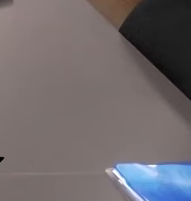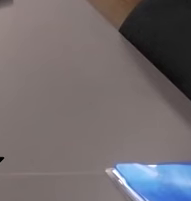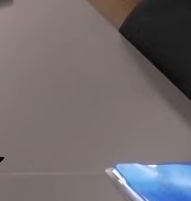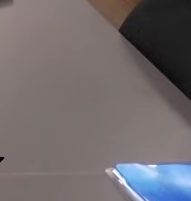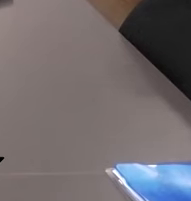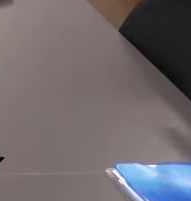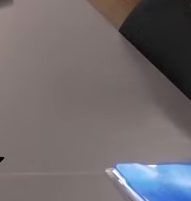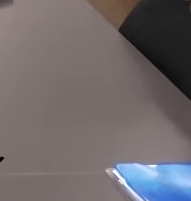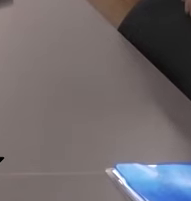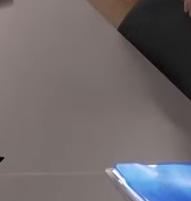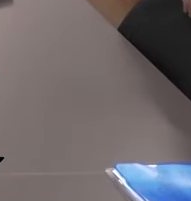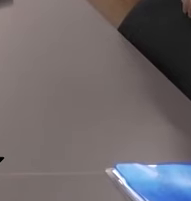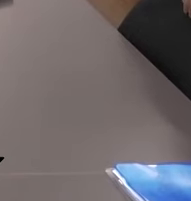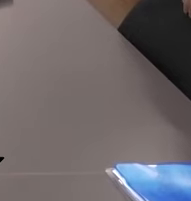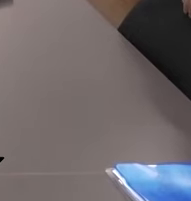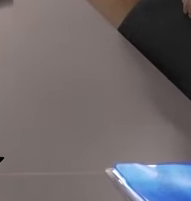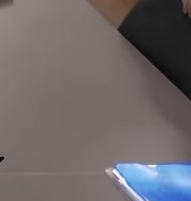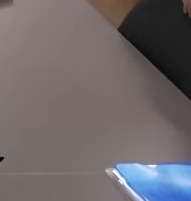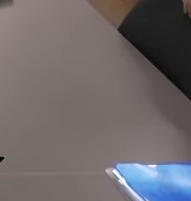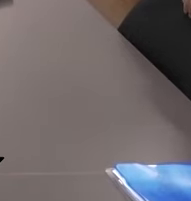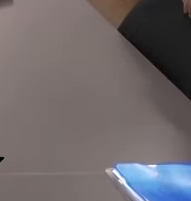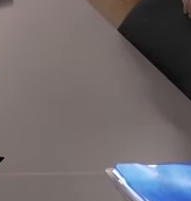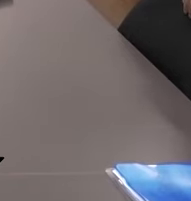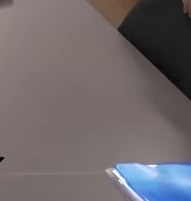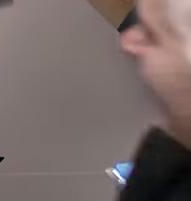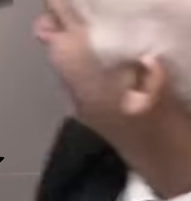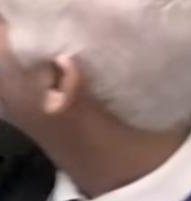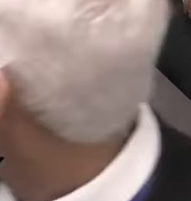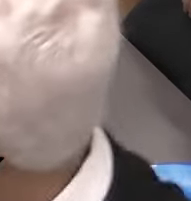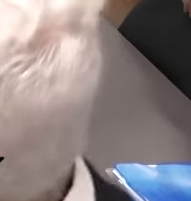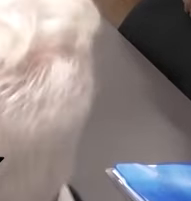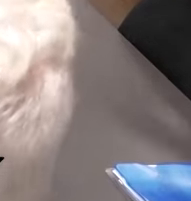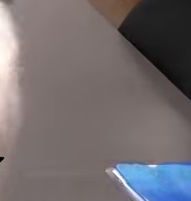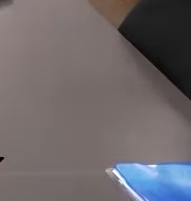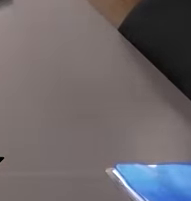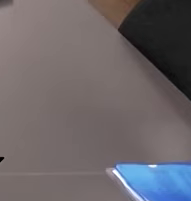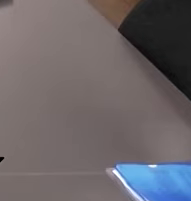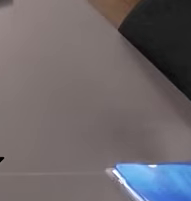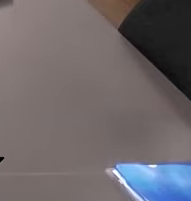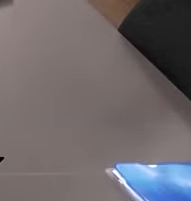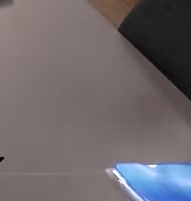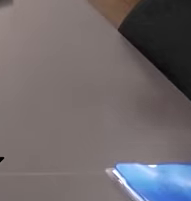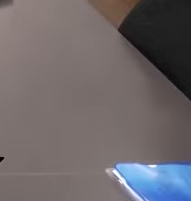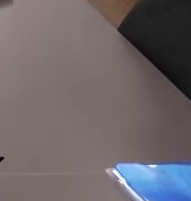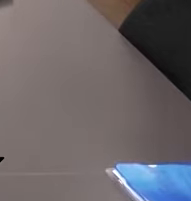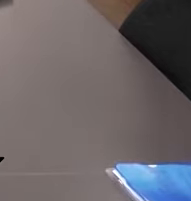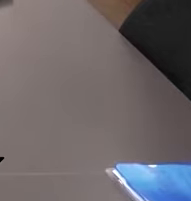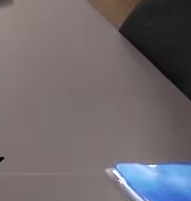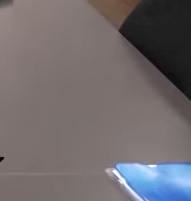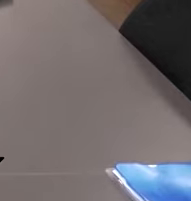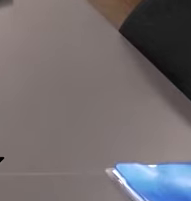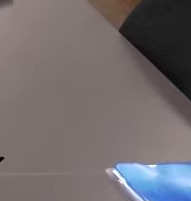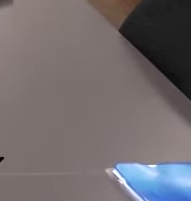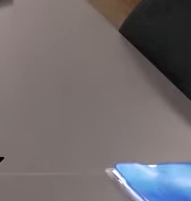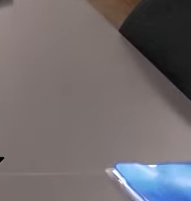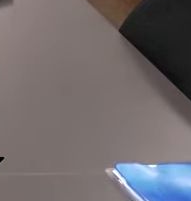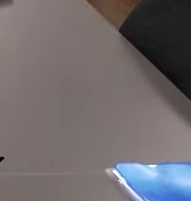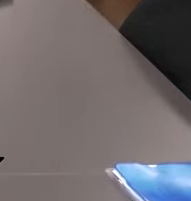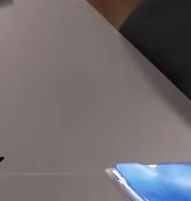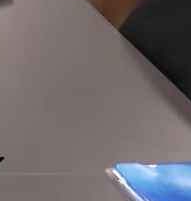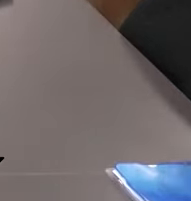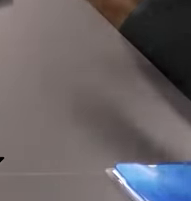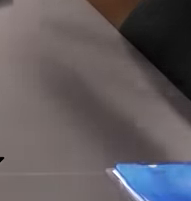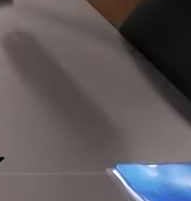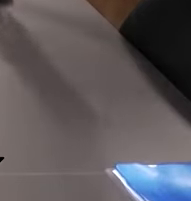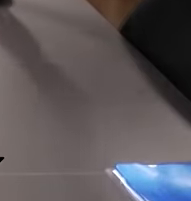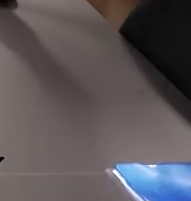extraordinária. Agradeço a presença de todos. Só compilar as duas. A gente traz a pauta e tenta ver se vota. Mas